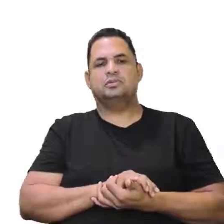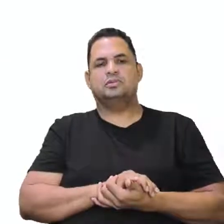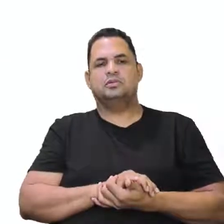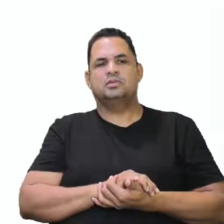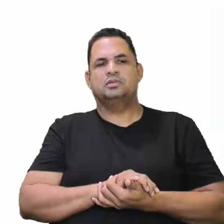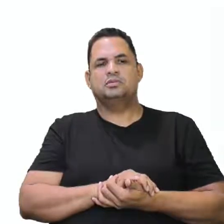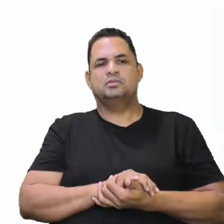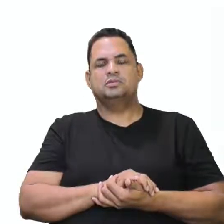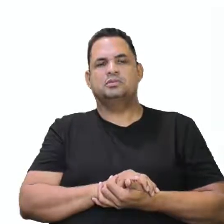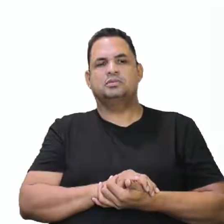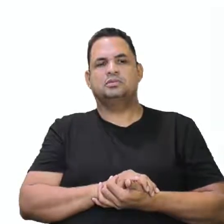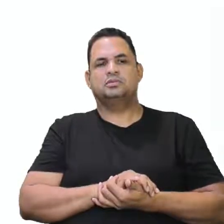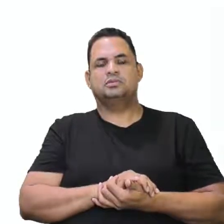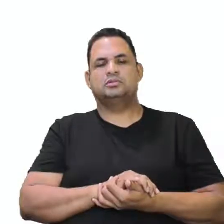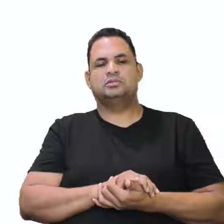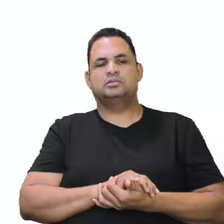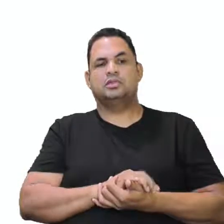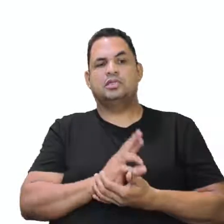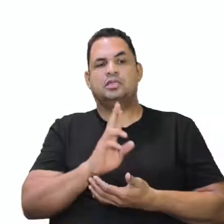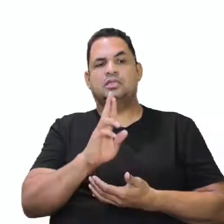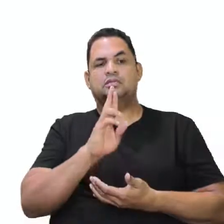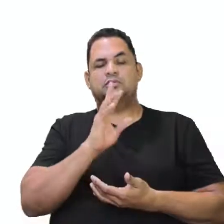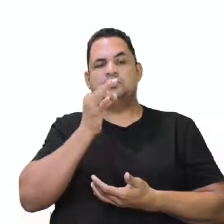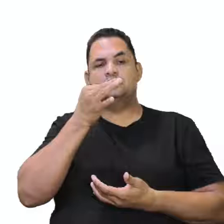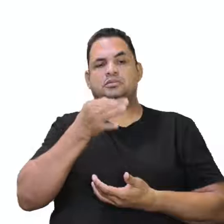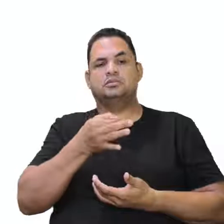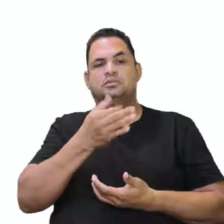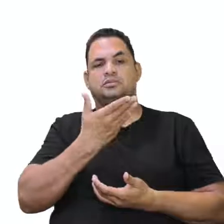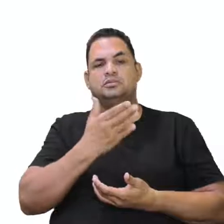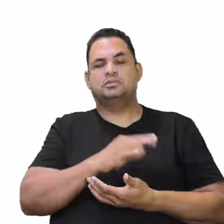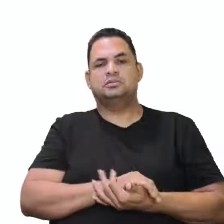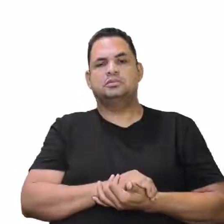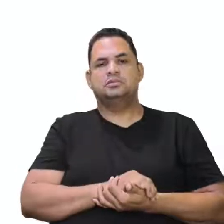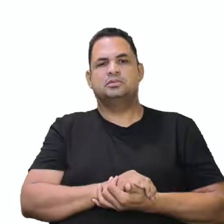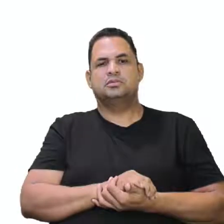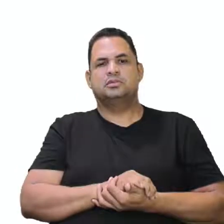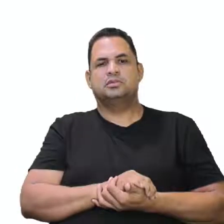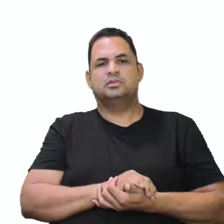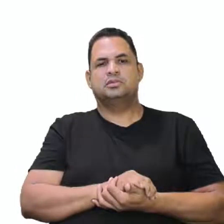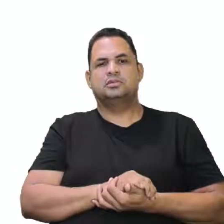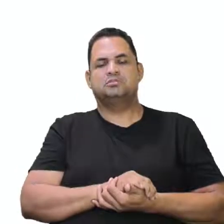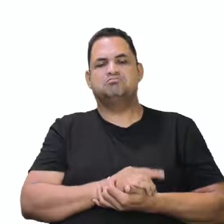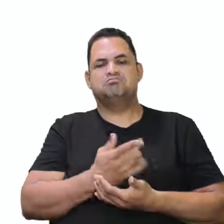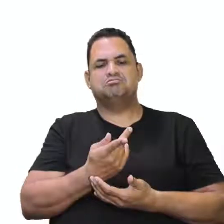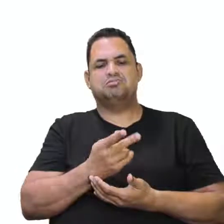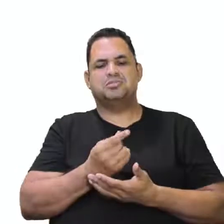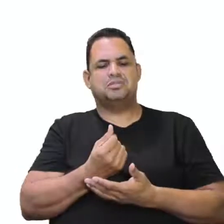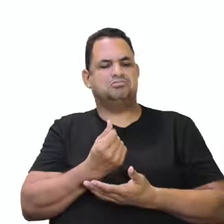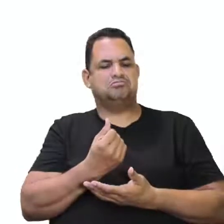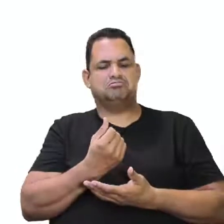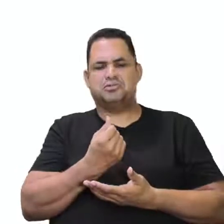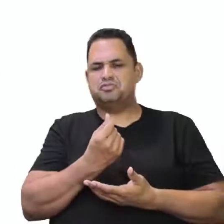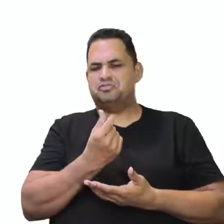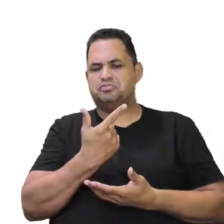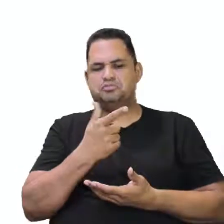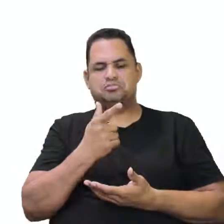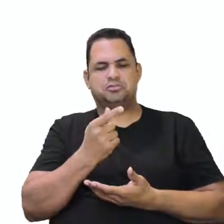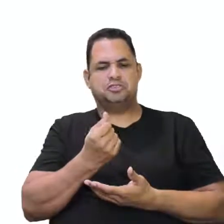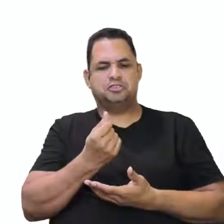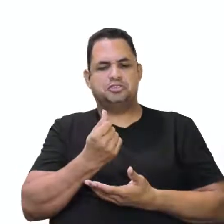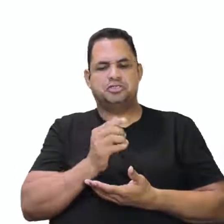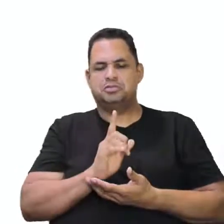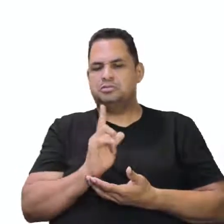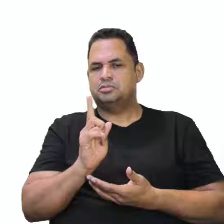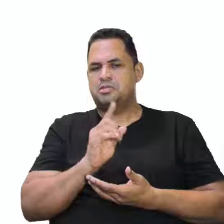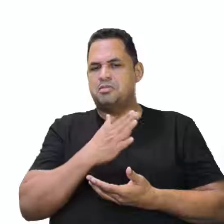none. Essa que seria a resposta correta. None of this money is mine. Nenhum desse dinheiro é meu. Não é meu, não.